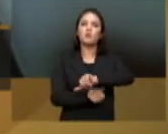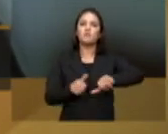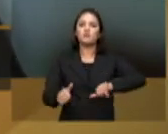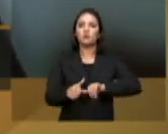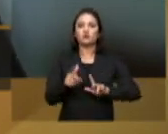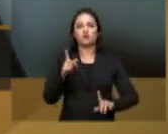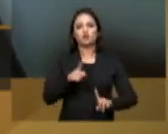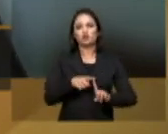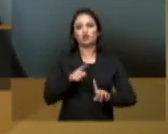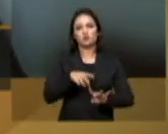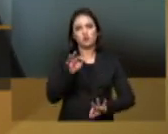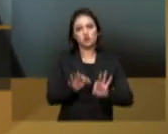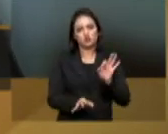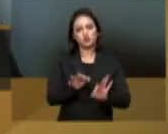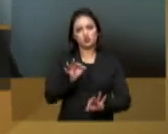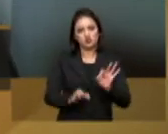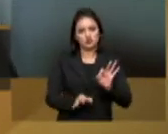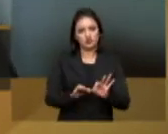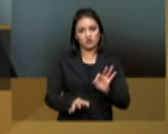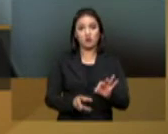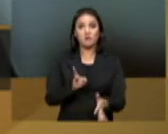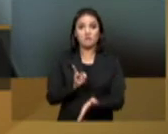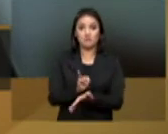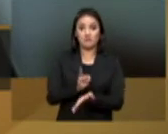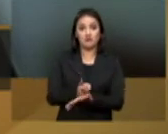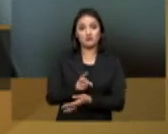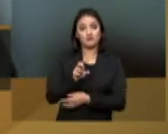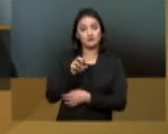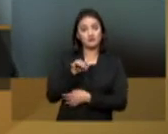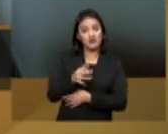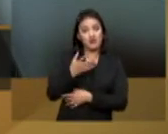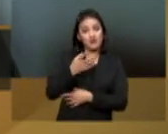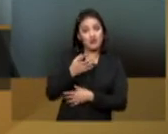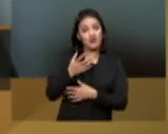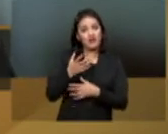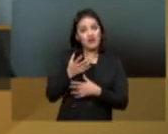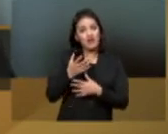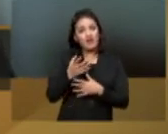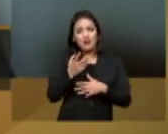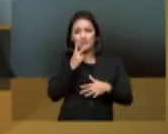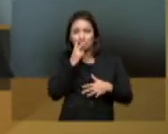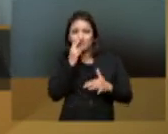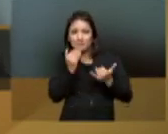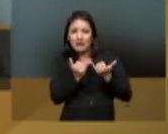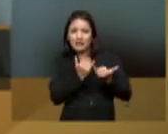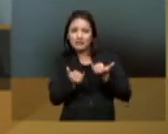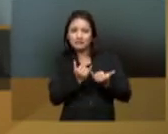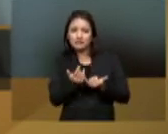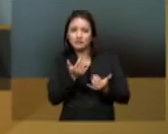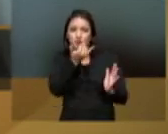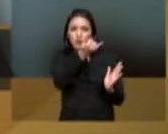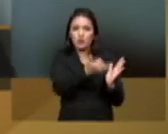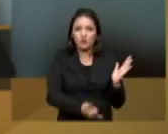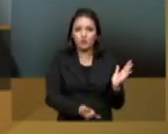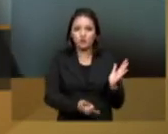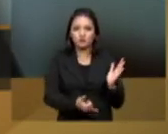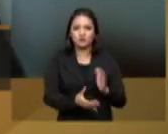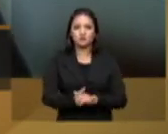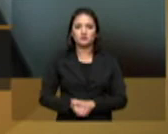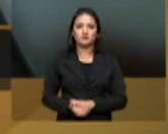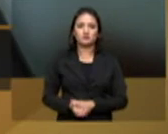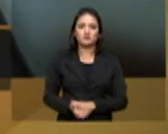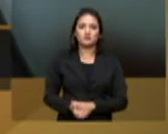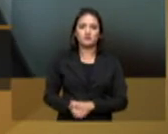jurídica, mesmo ao se avizinhar daquele outro tributo, o imposto. Em